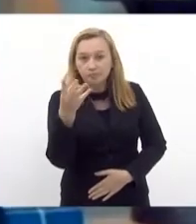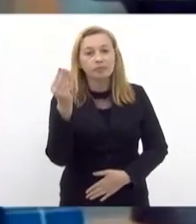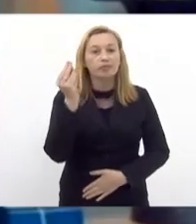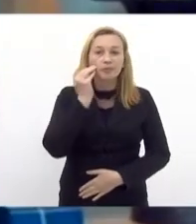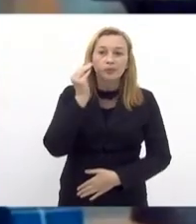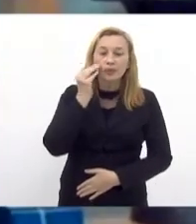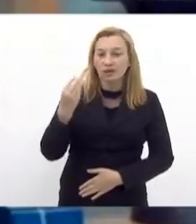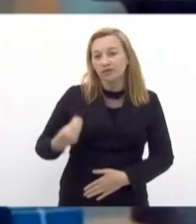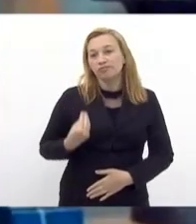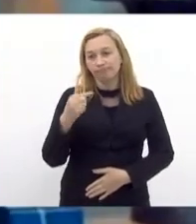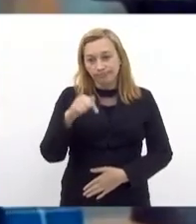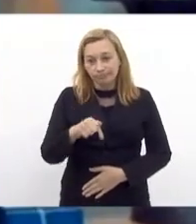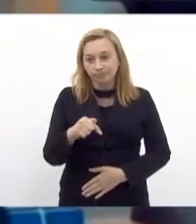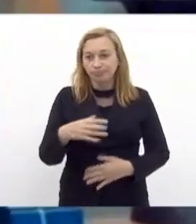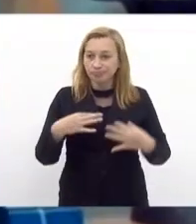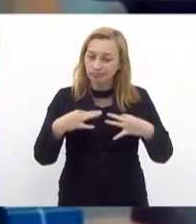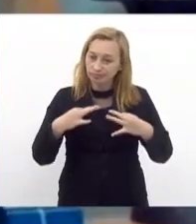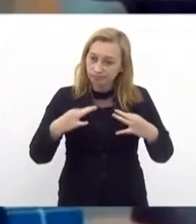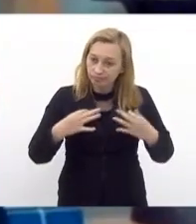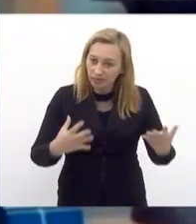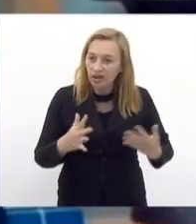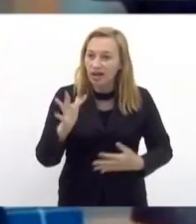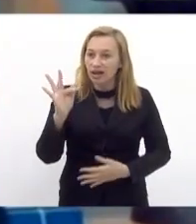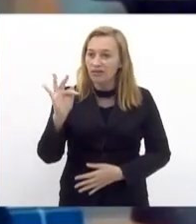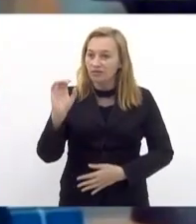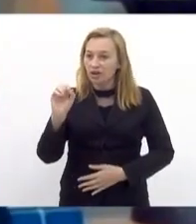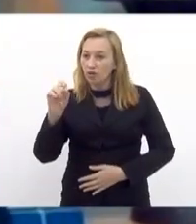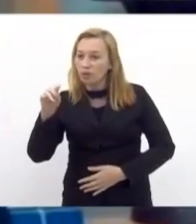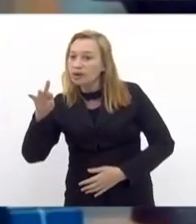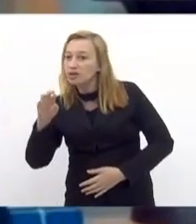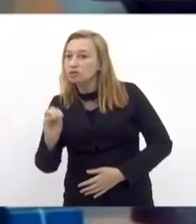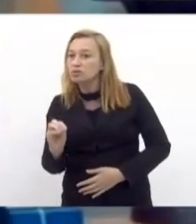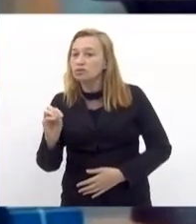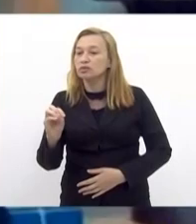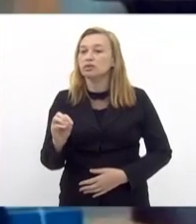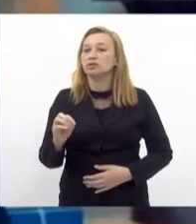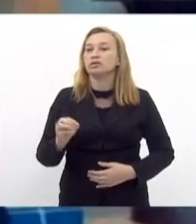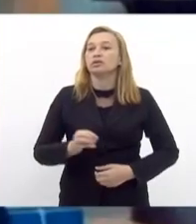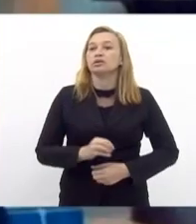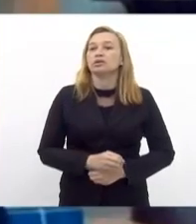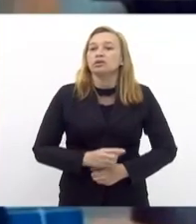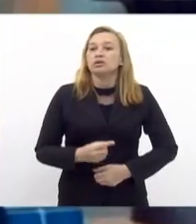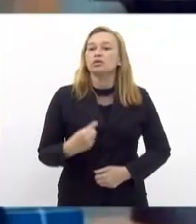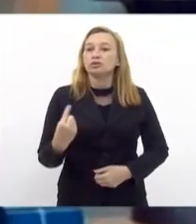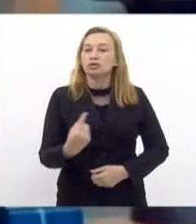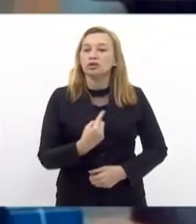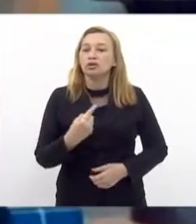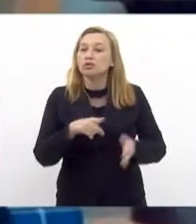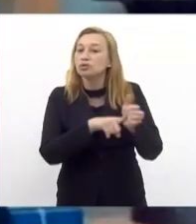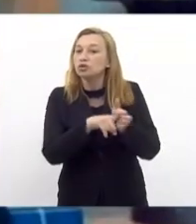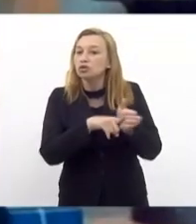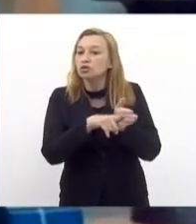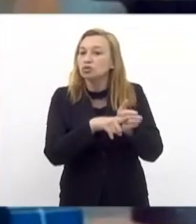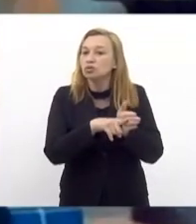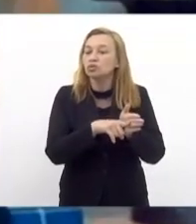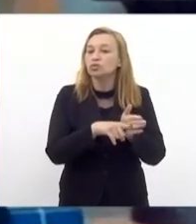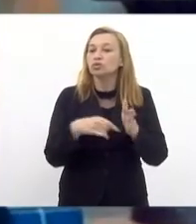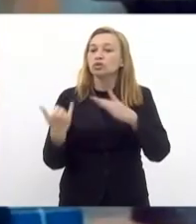oportunidade de estar aqui e coloco a FEComércio à disposição, através do nosso Instituto de Pesquisa, para